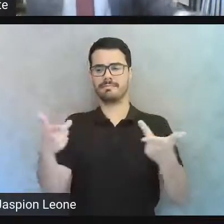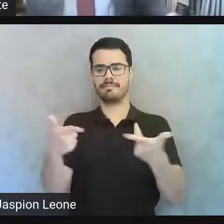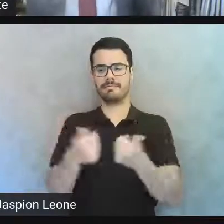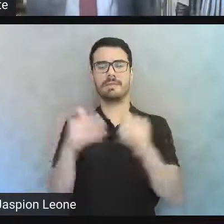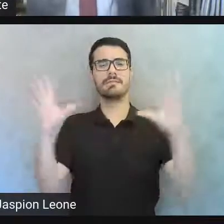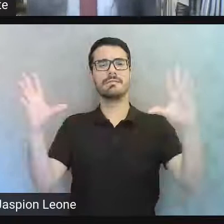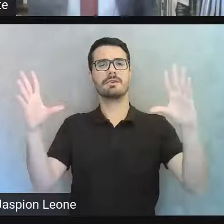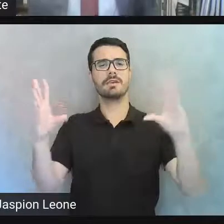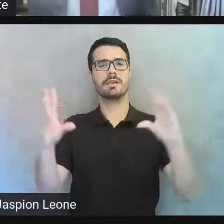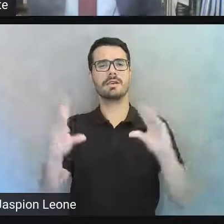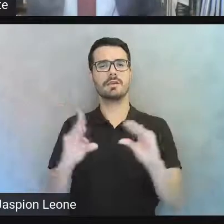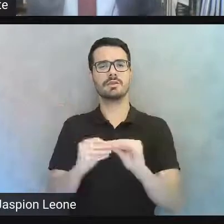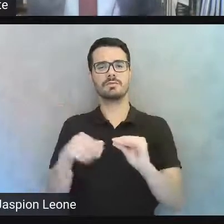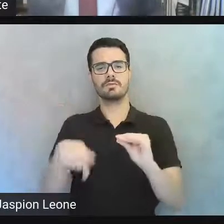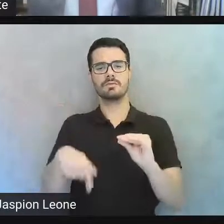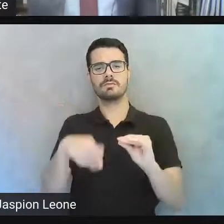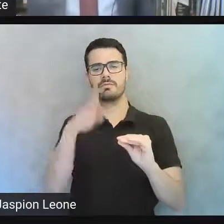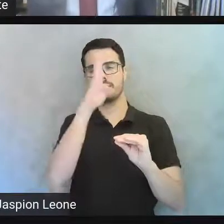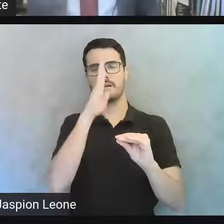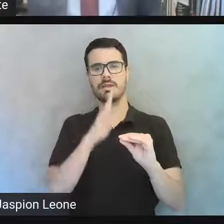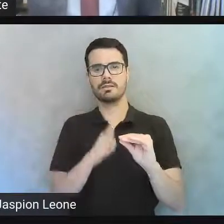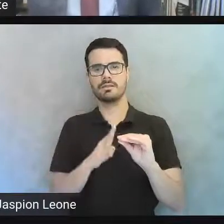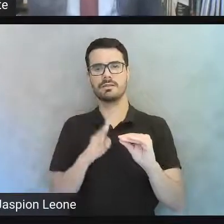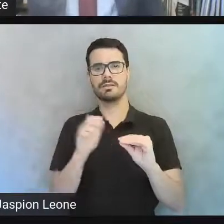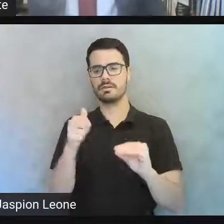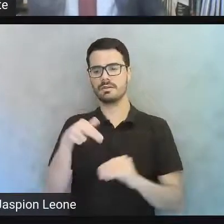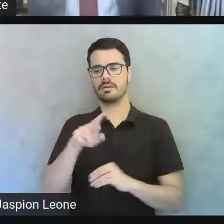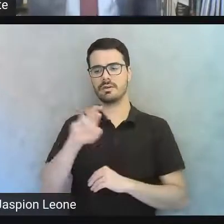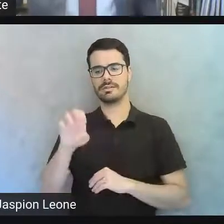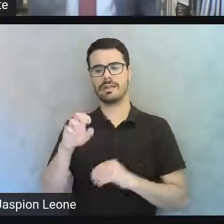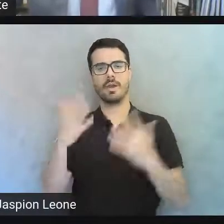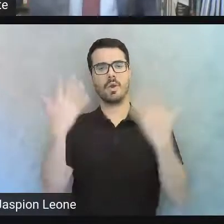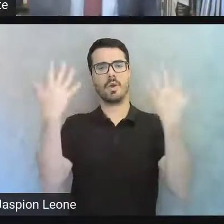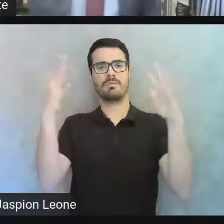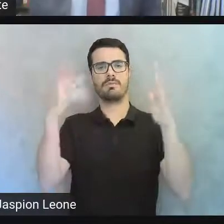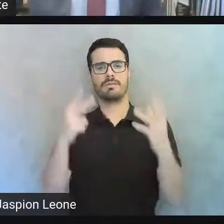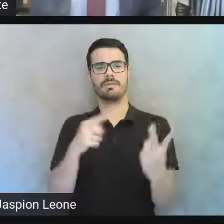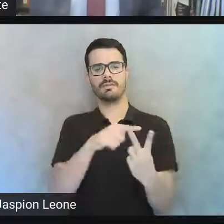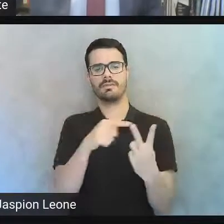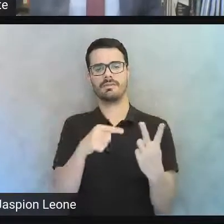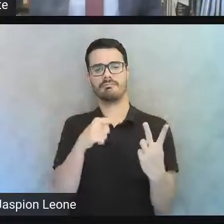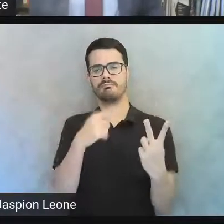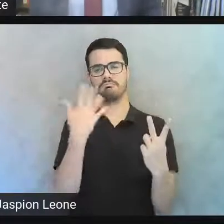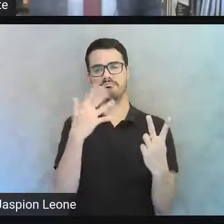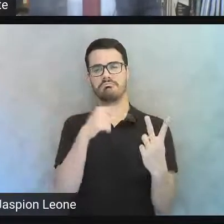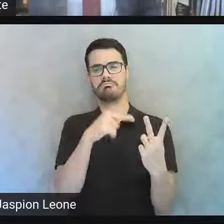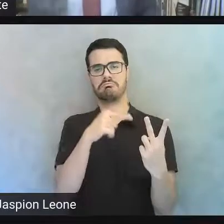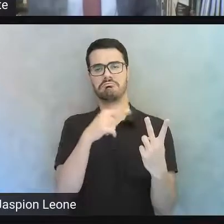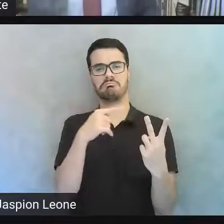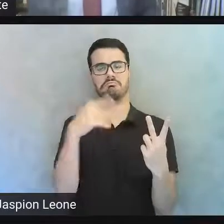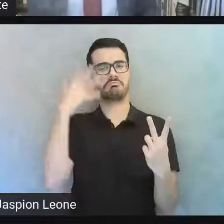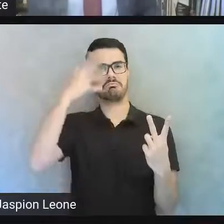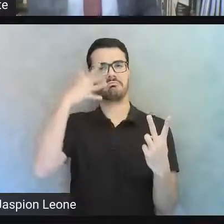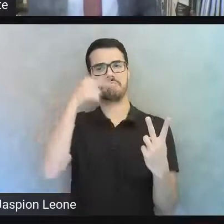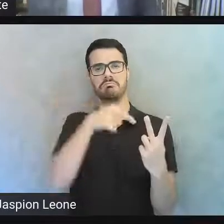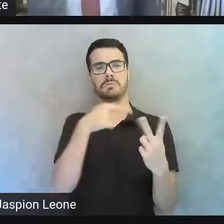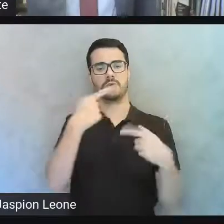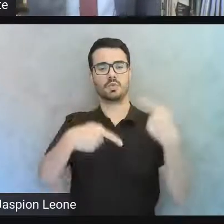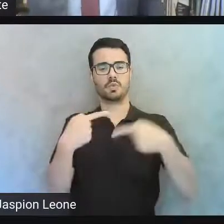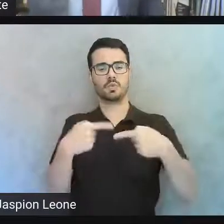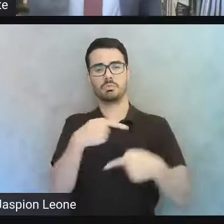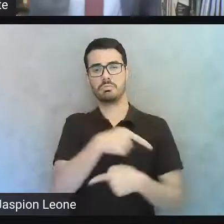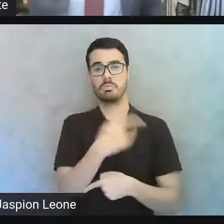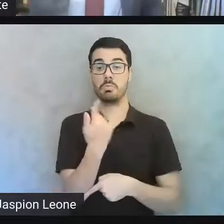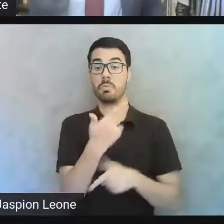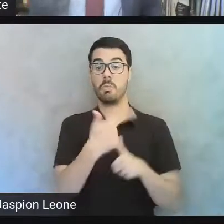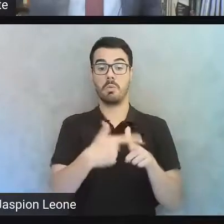excelente exposição e síntese do quadro que nós vivemos no Brasil. O André Janotti cumprimenta os dois, dizendo que a discussão e os problemas